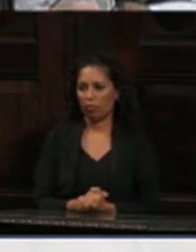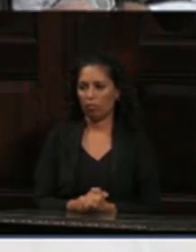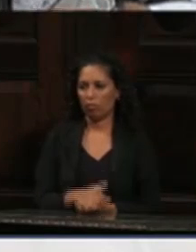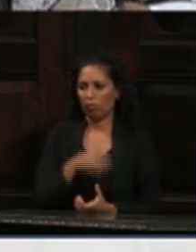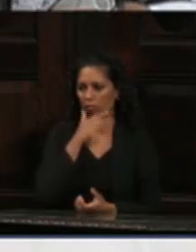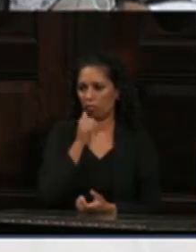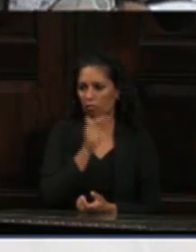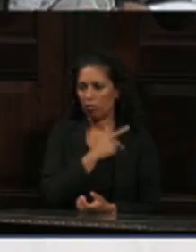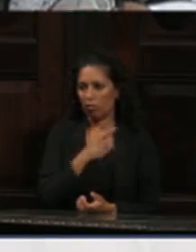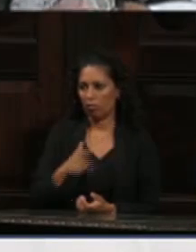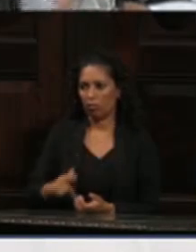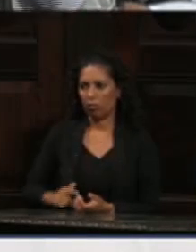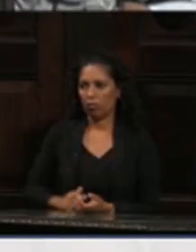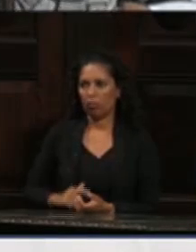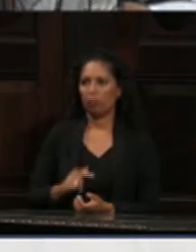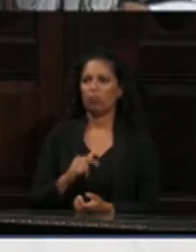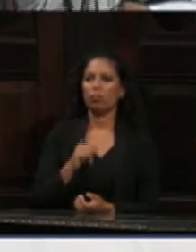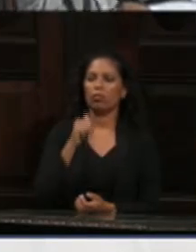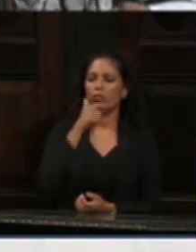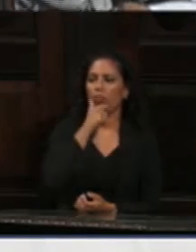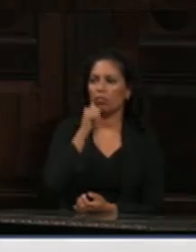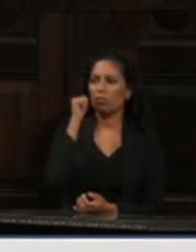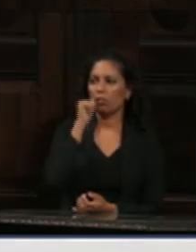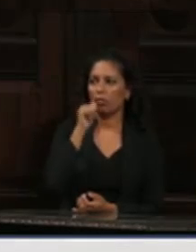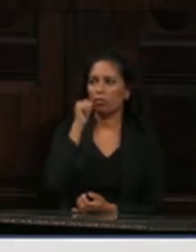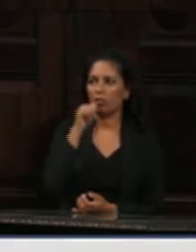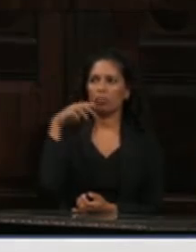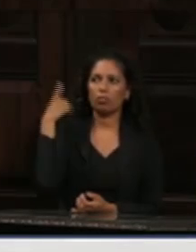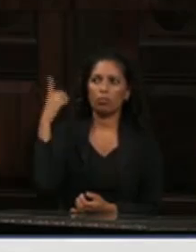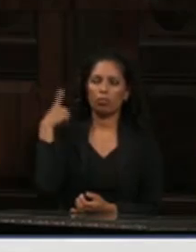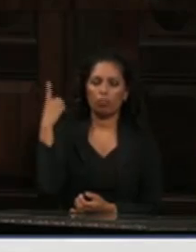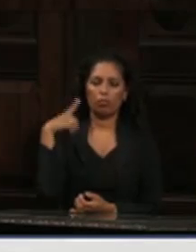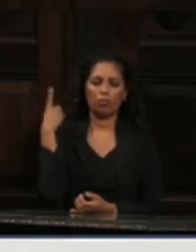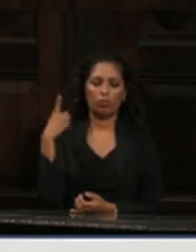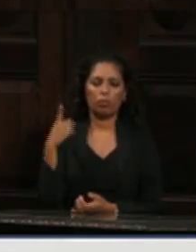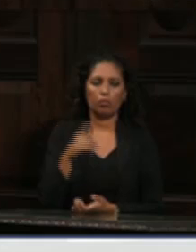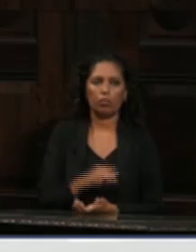Senhor presidente, senhoras e senhores deputados,